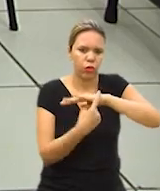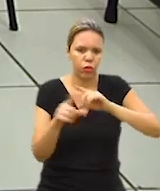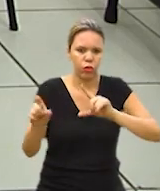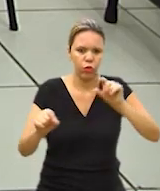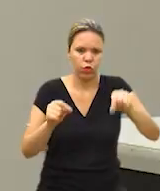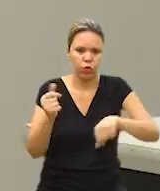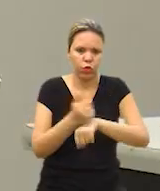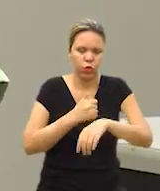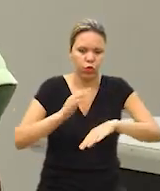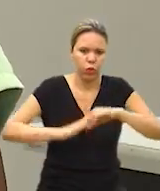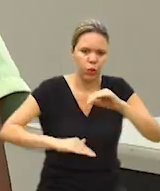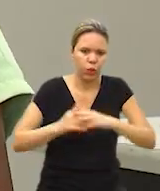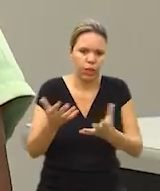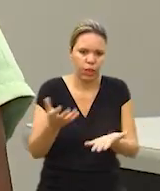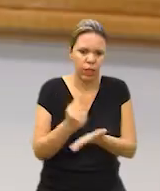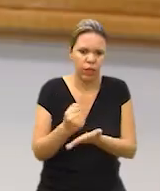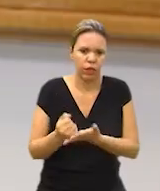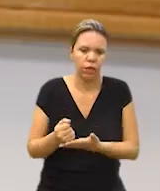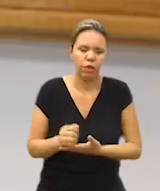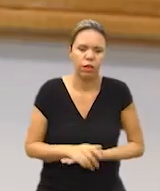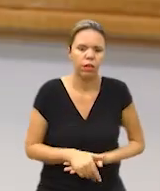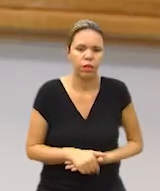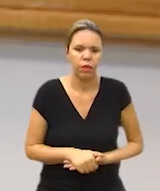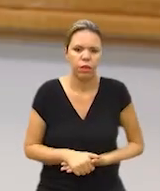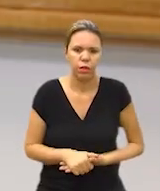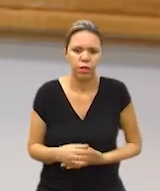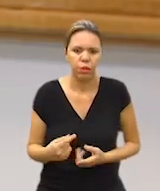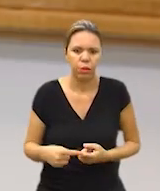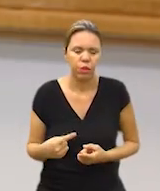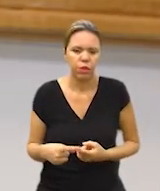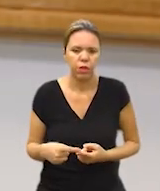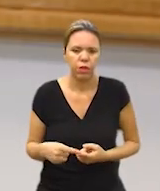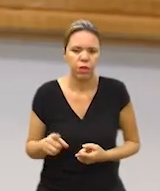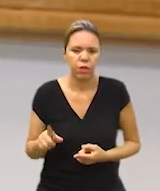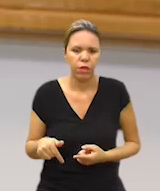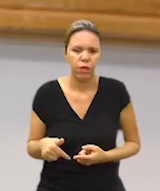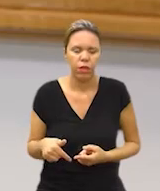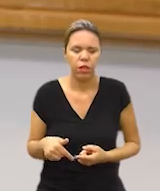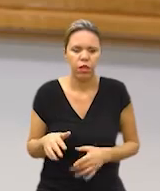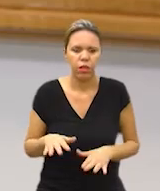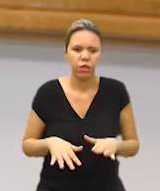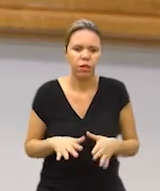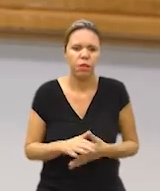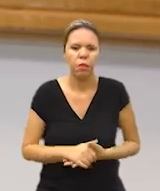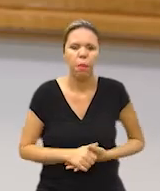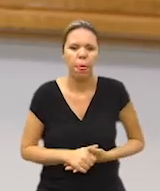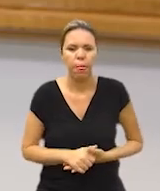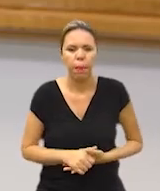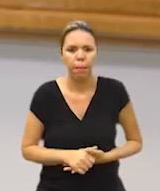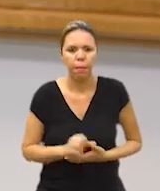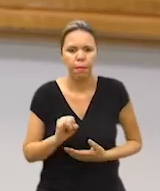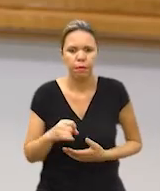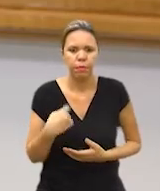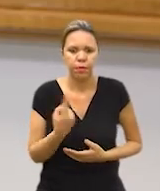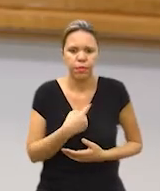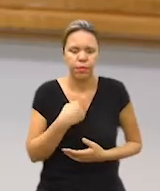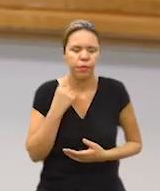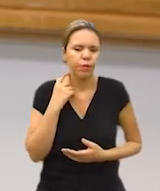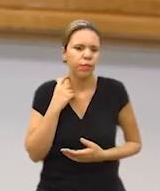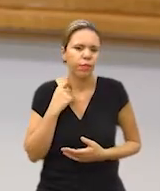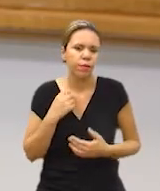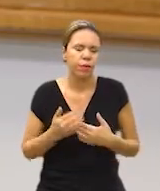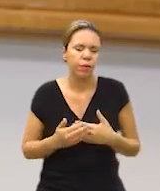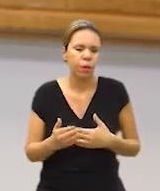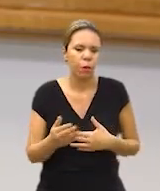o profissional que ele quer contratar? É, porque isso, de certa forma, se a gente partir de uma